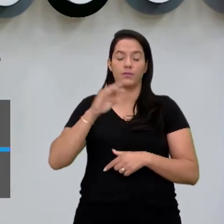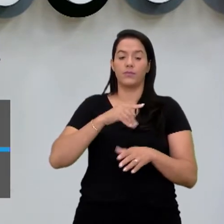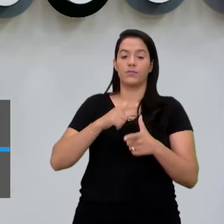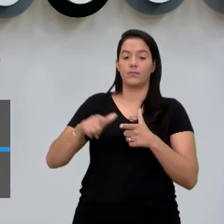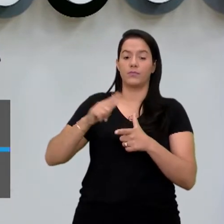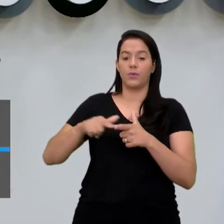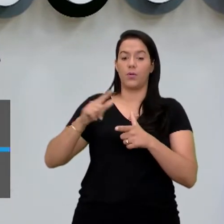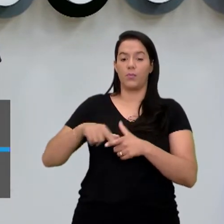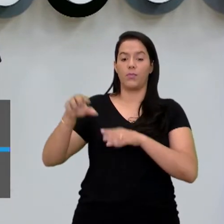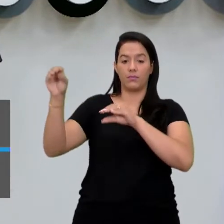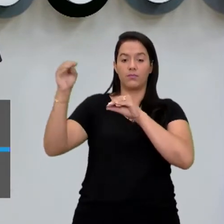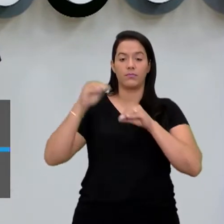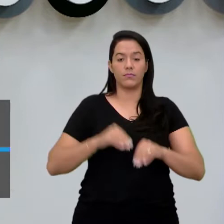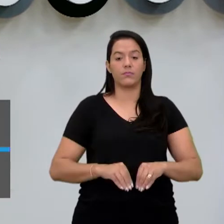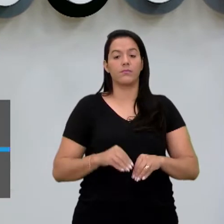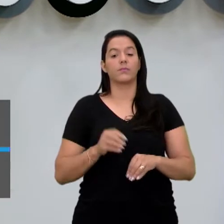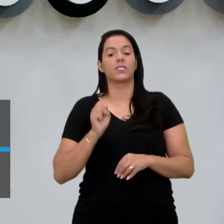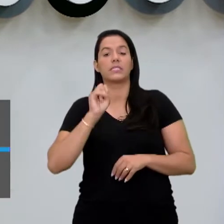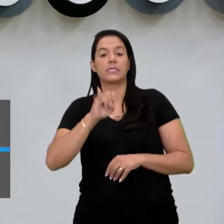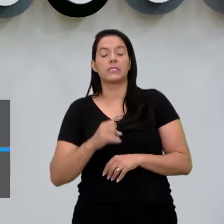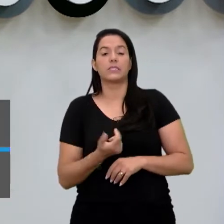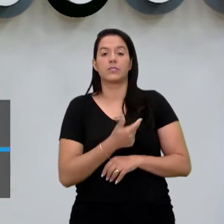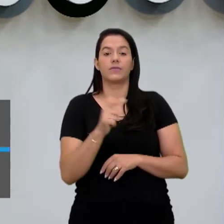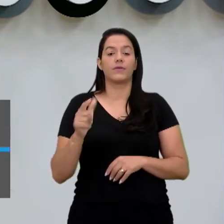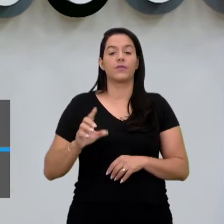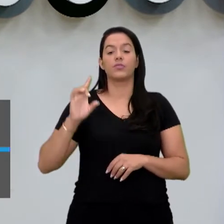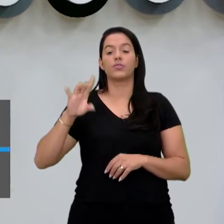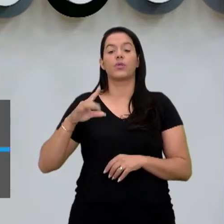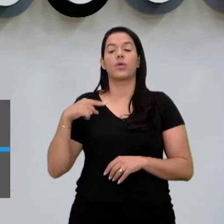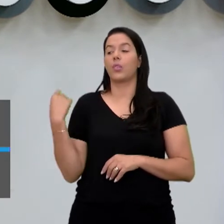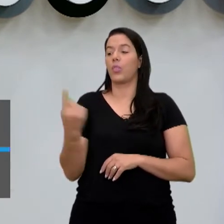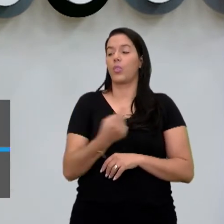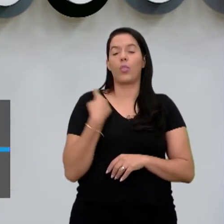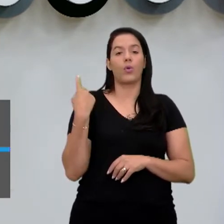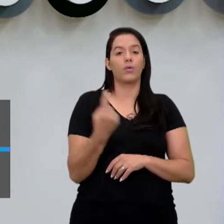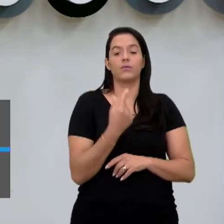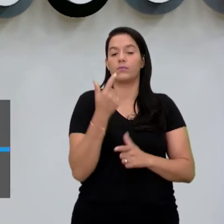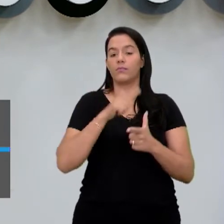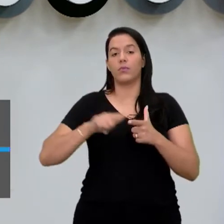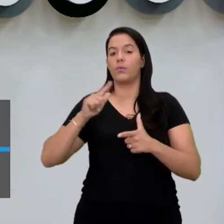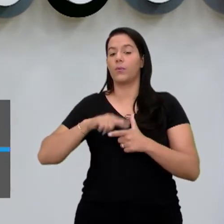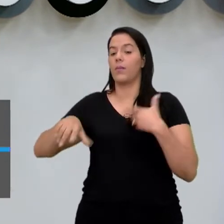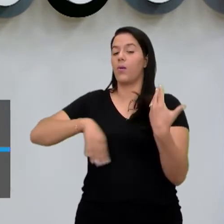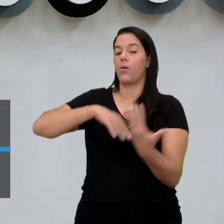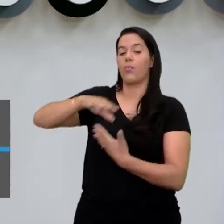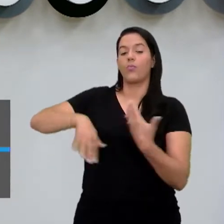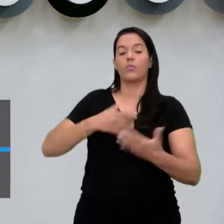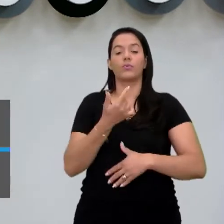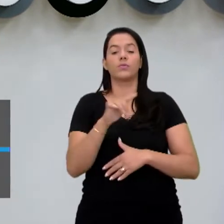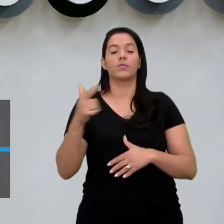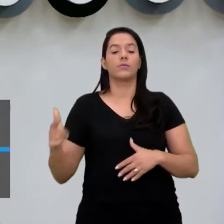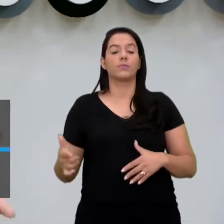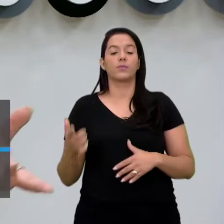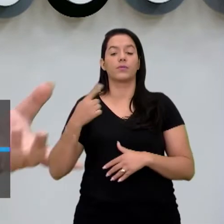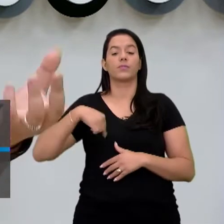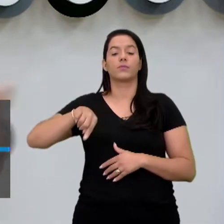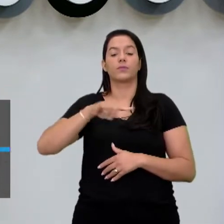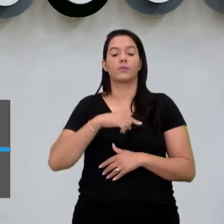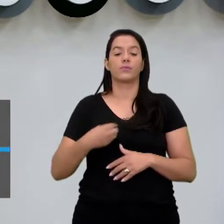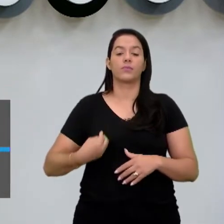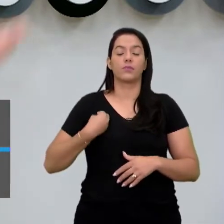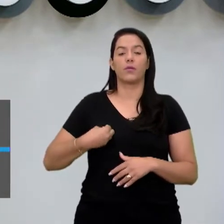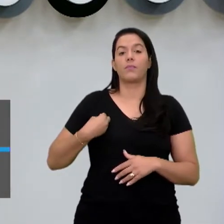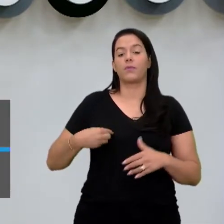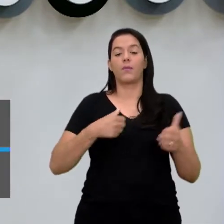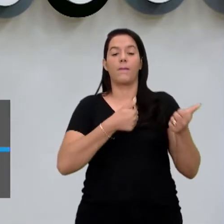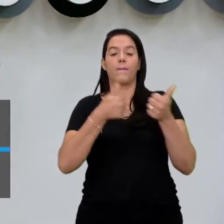interno. Entendeu? Se só estivéssemos nós aqui, não teria confusão, porque a gente vive no mundo de Nárnia, entendeu? No mundo